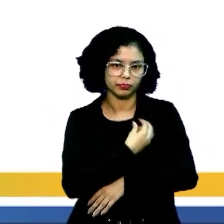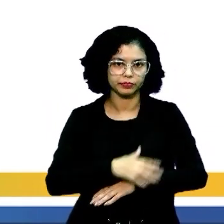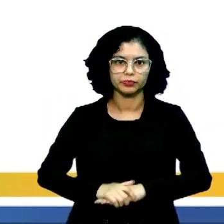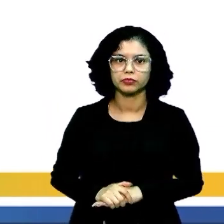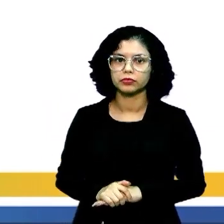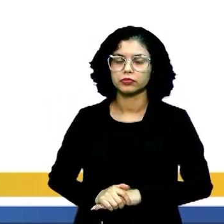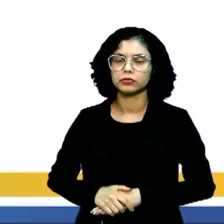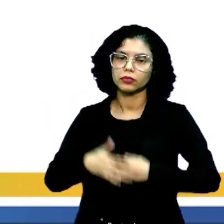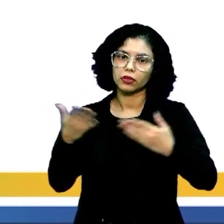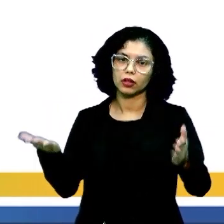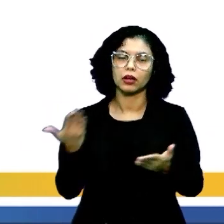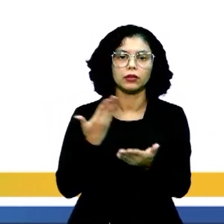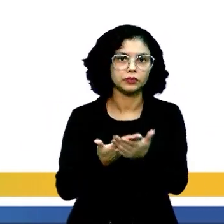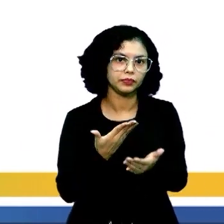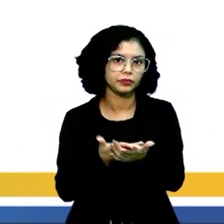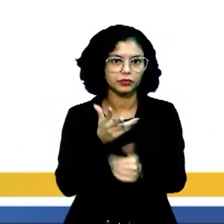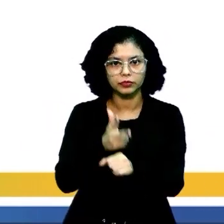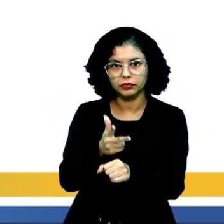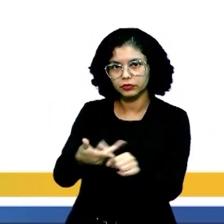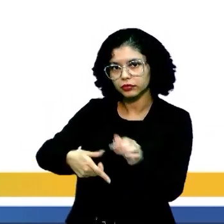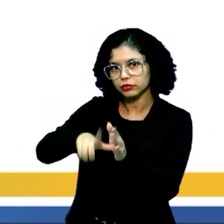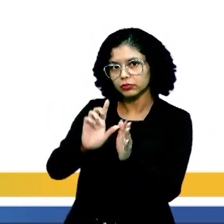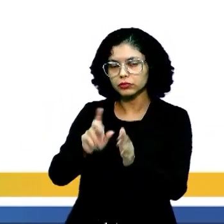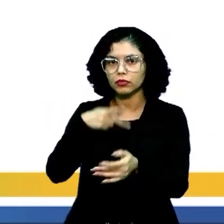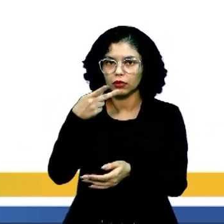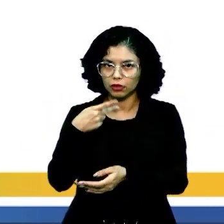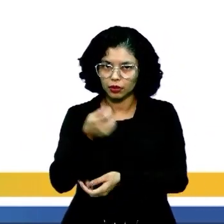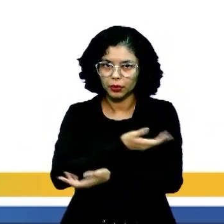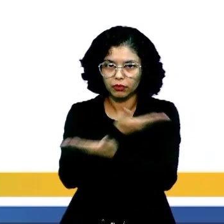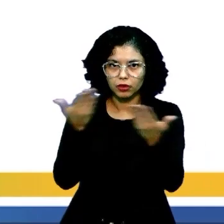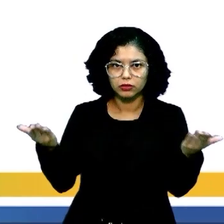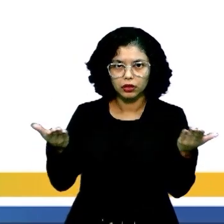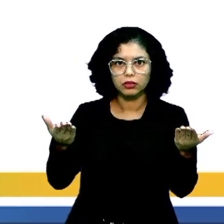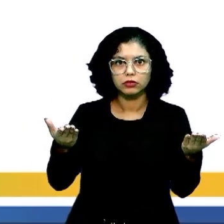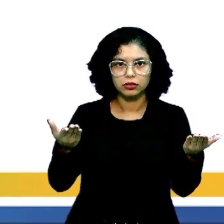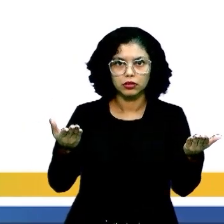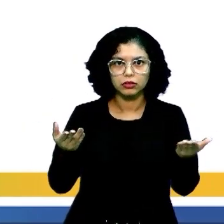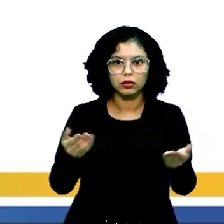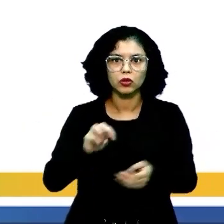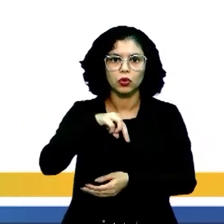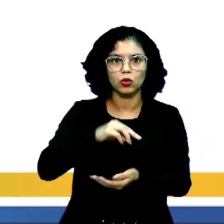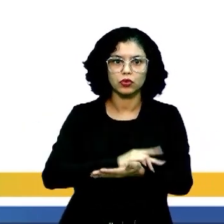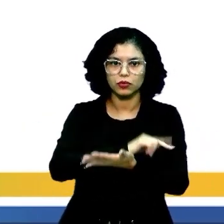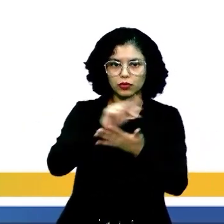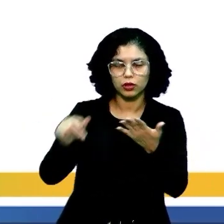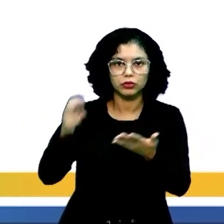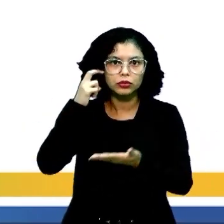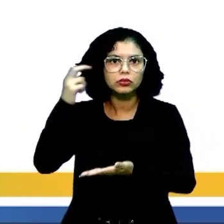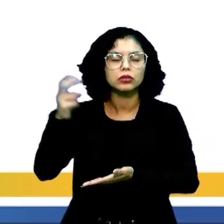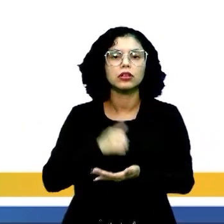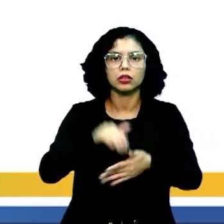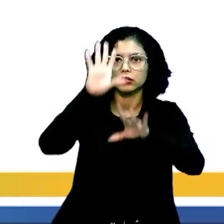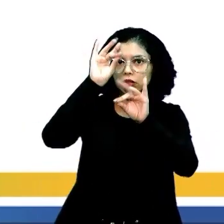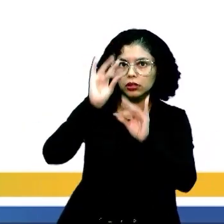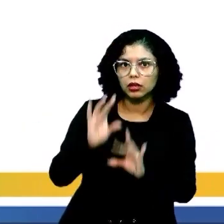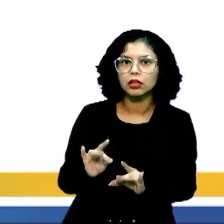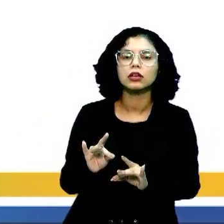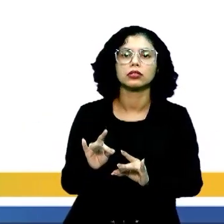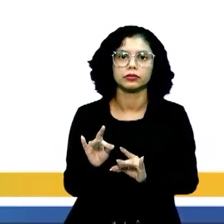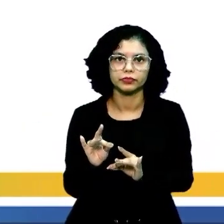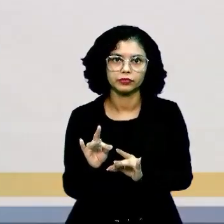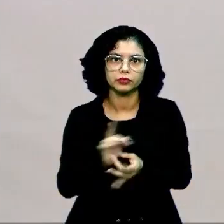Então, na videoaula anterior, eu comentei a vocês a respeito do multiculturalismo, destacando a questão